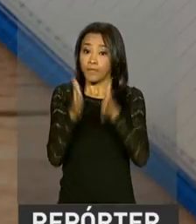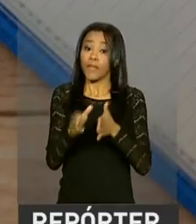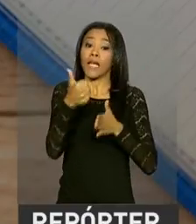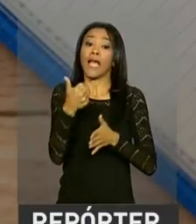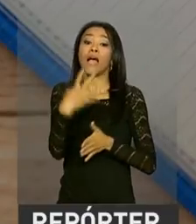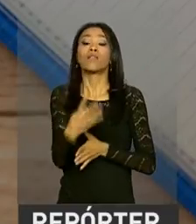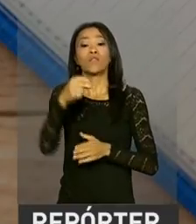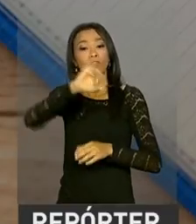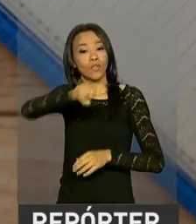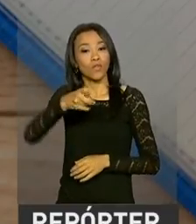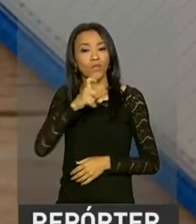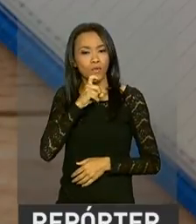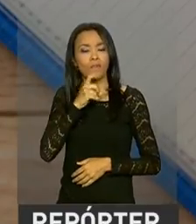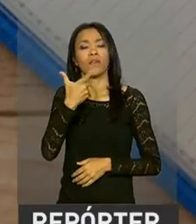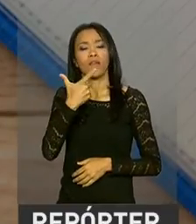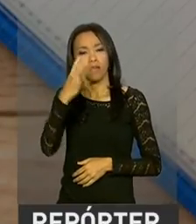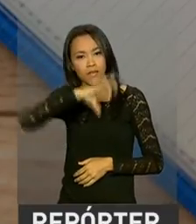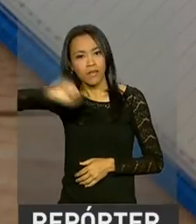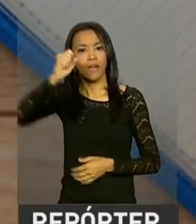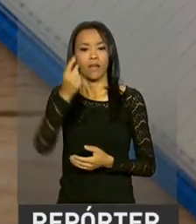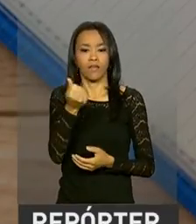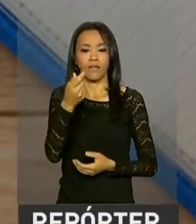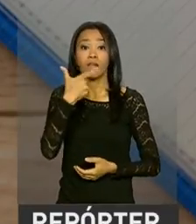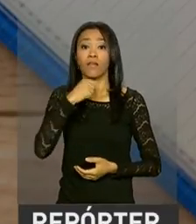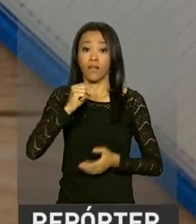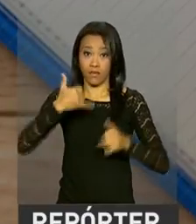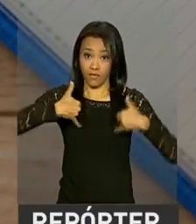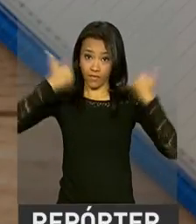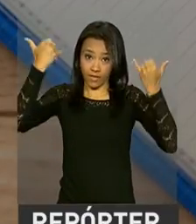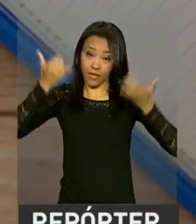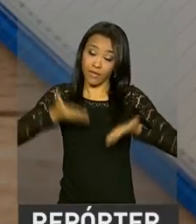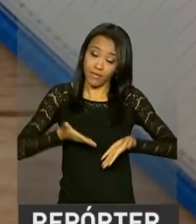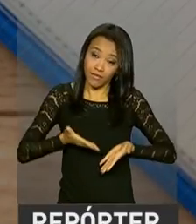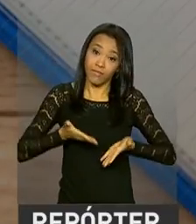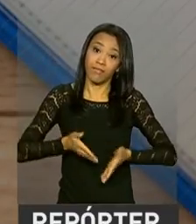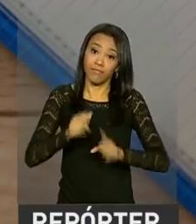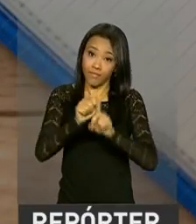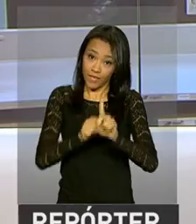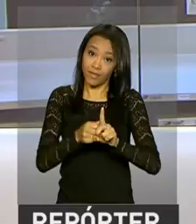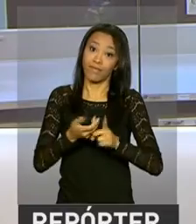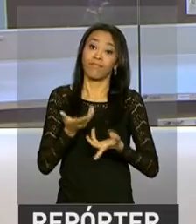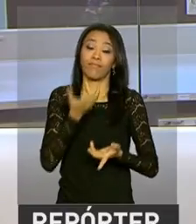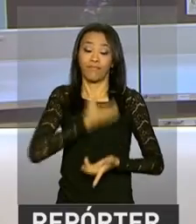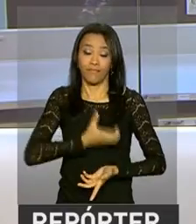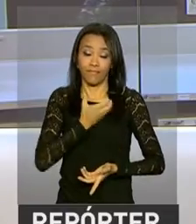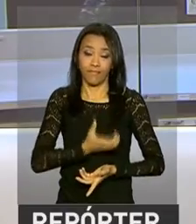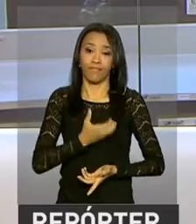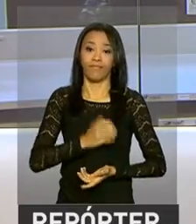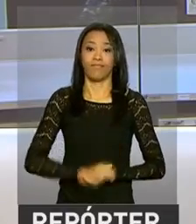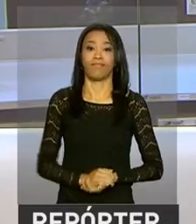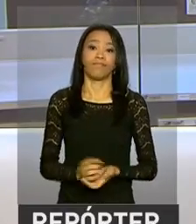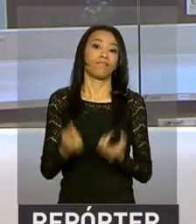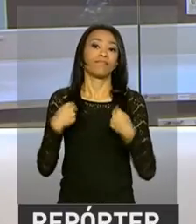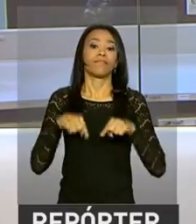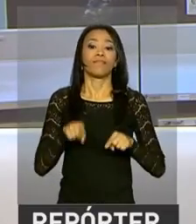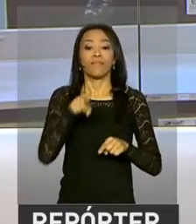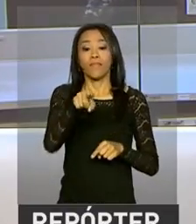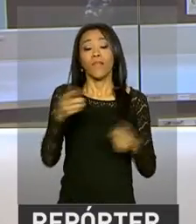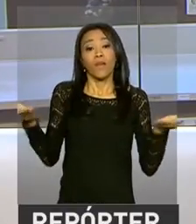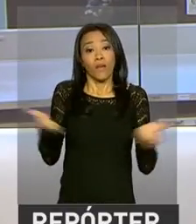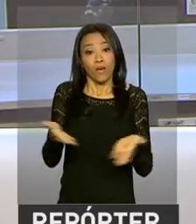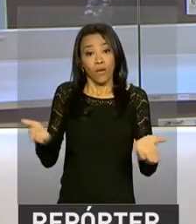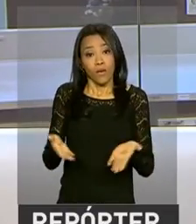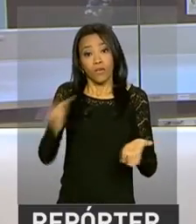14 de julho poderão fazer o saque os aniversariantes do mês de dezembro e hoje o presidente michel temer tem